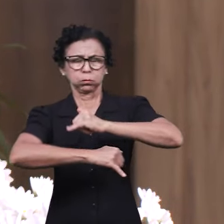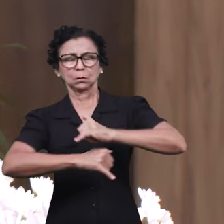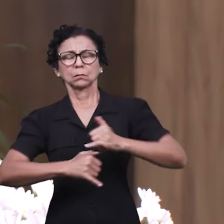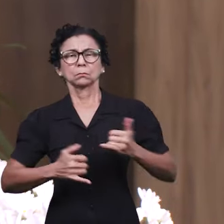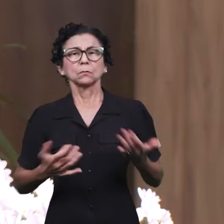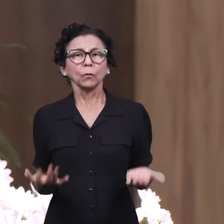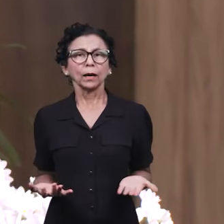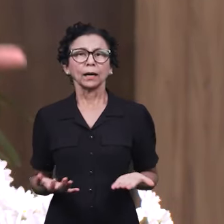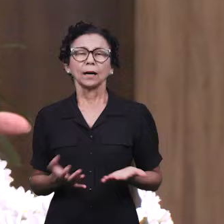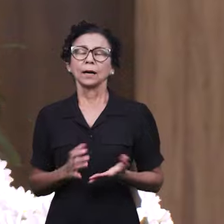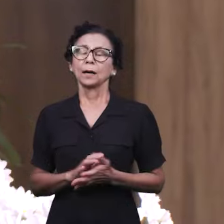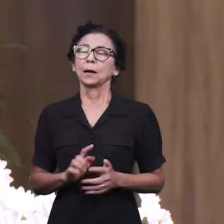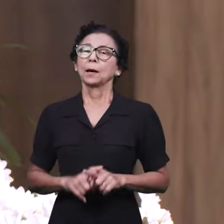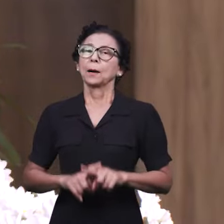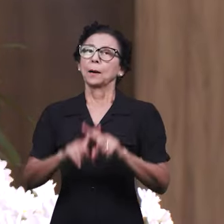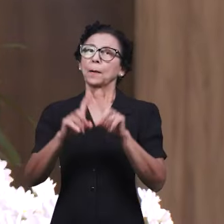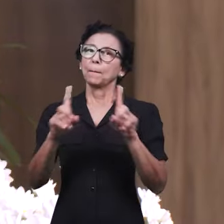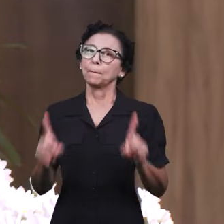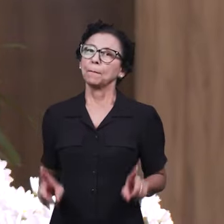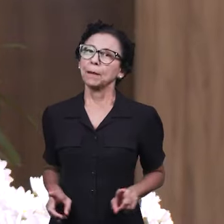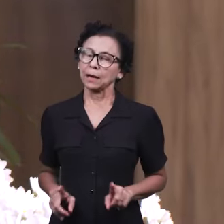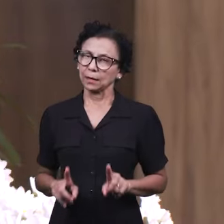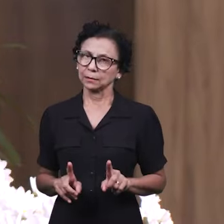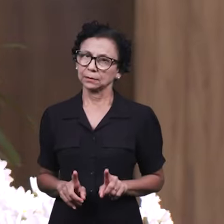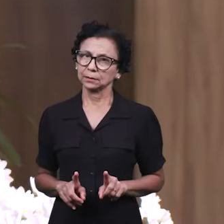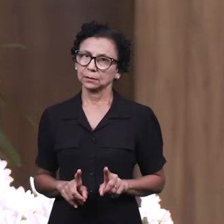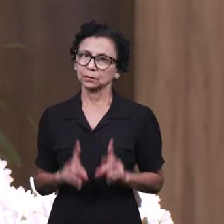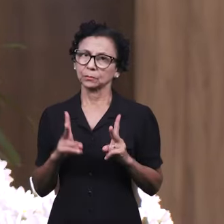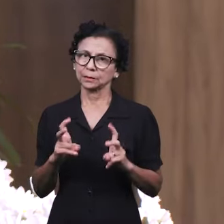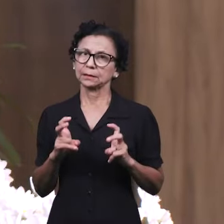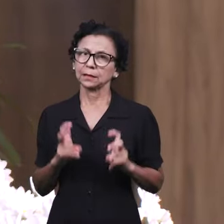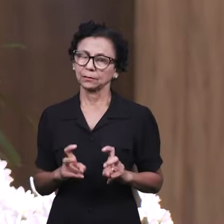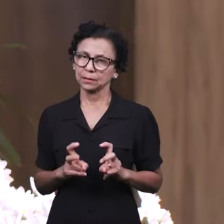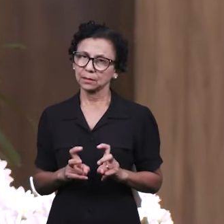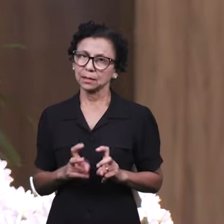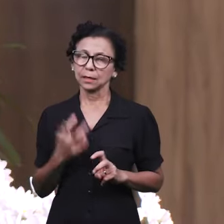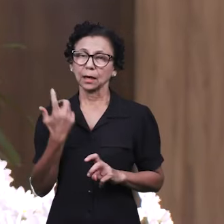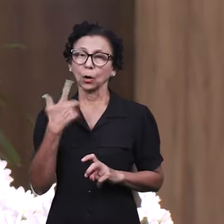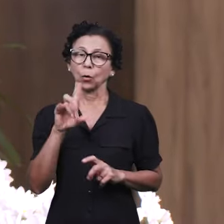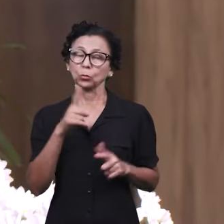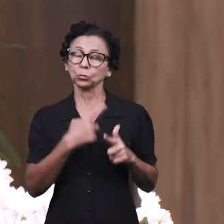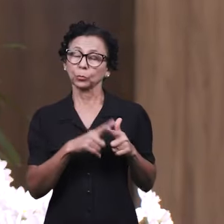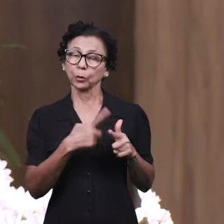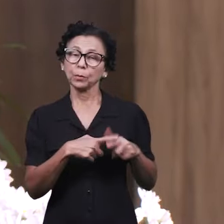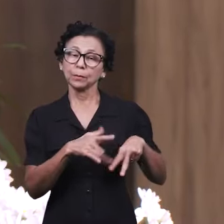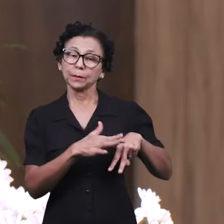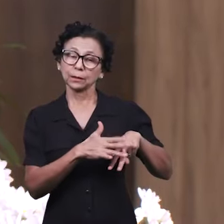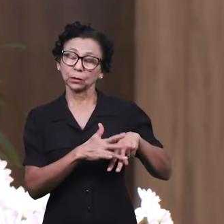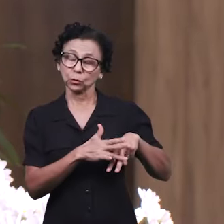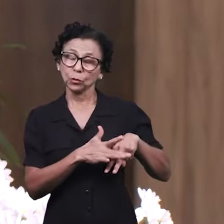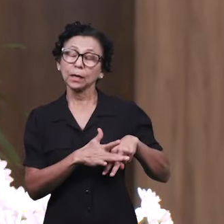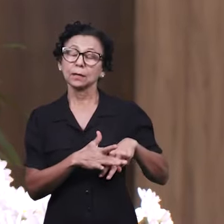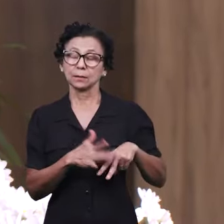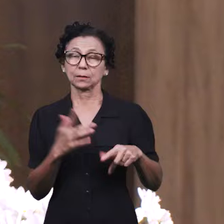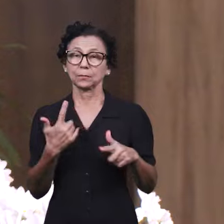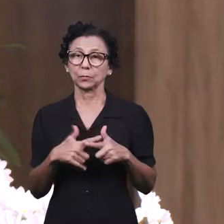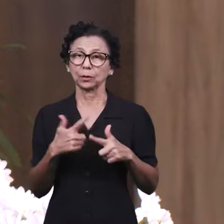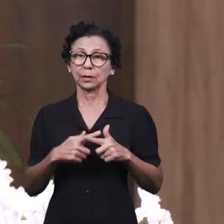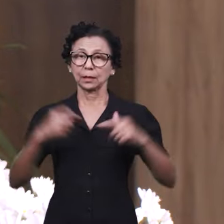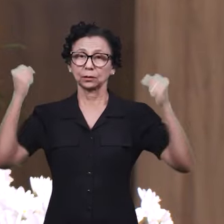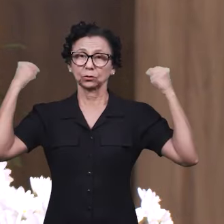física e que a Alimentação adequada não funciona não é isso ela procurou ajuda sabendo o diagnóstico dela E aí ele